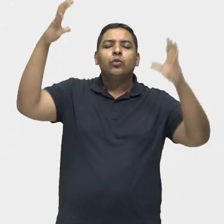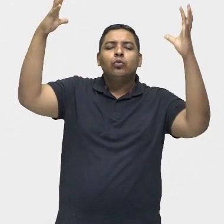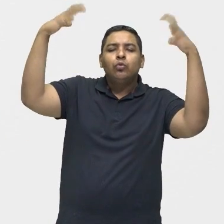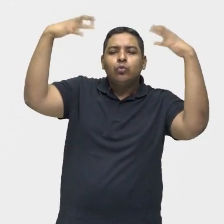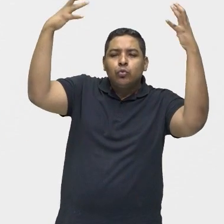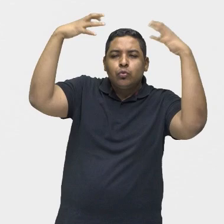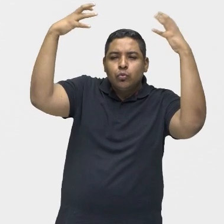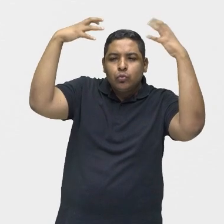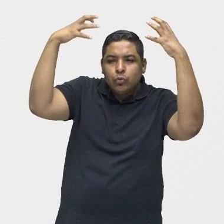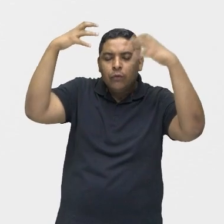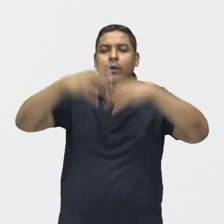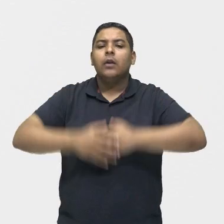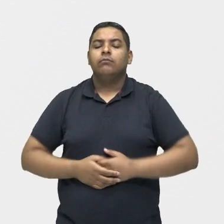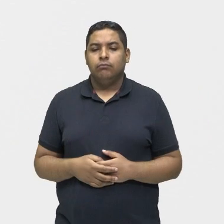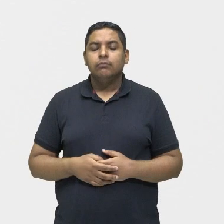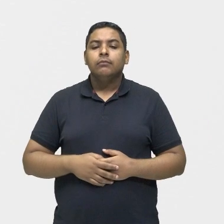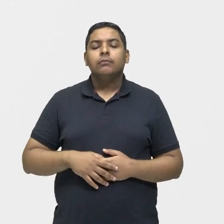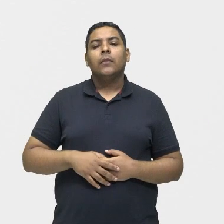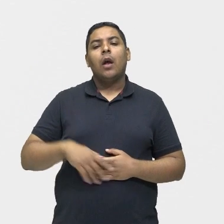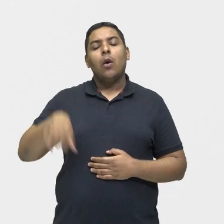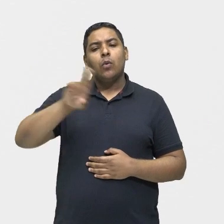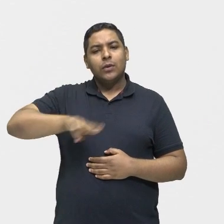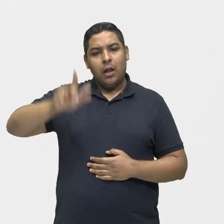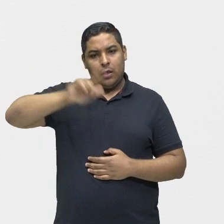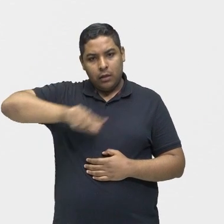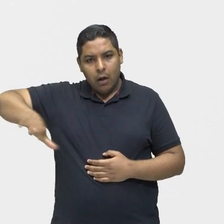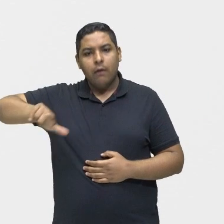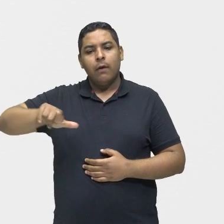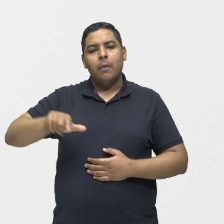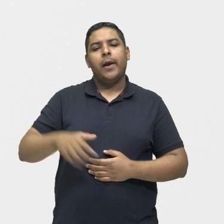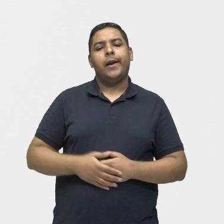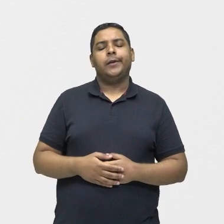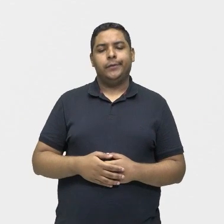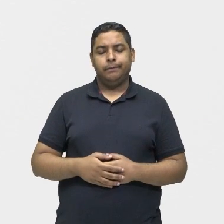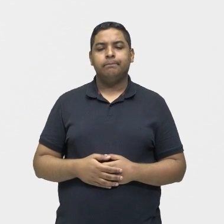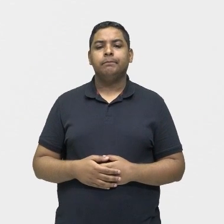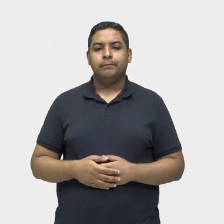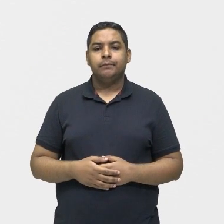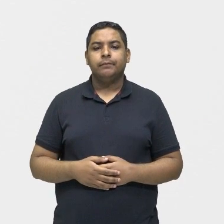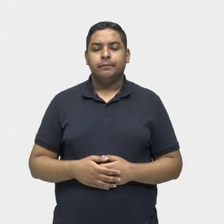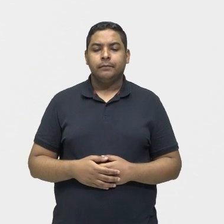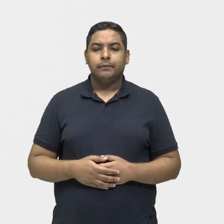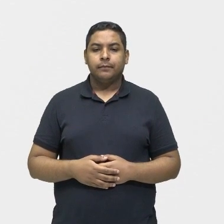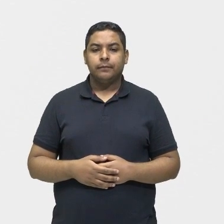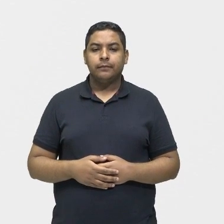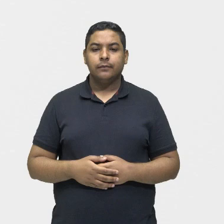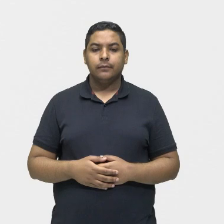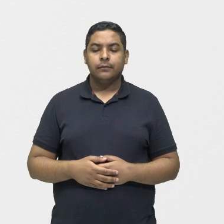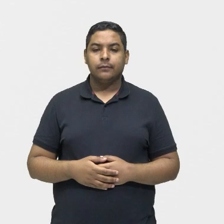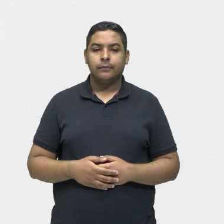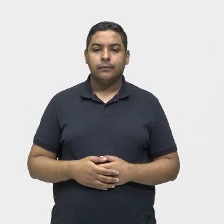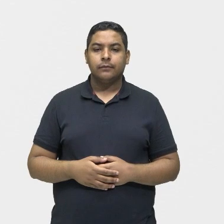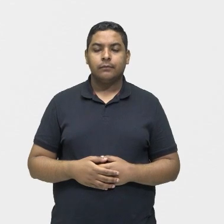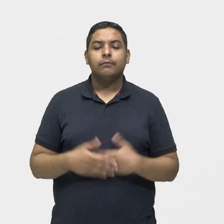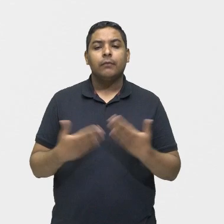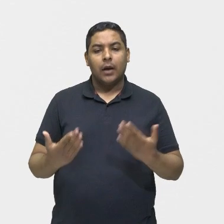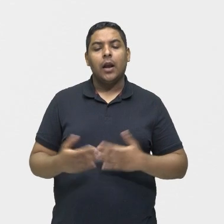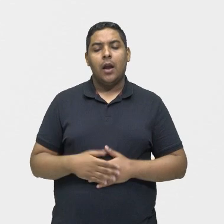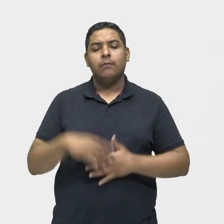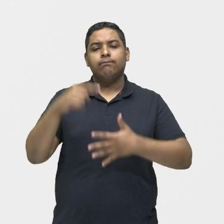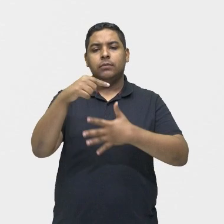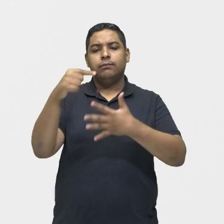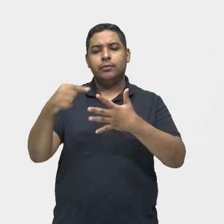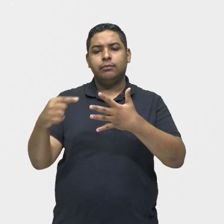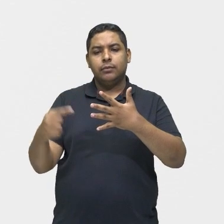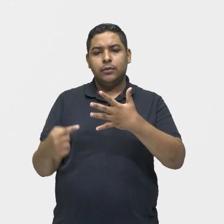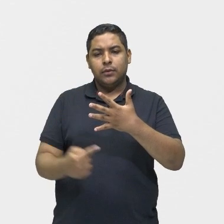reusing rainwater, né, reutilizar na verdade, né, a água da chuva. Então essas são situações,